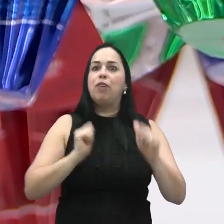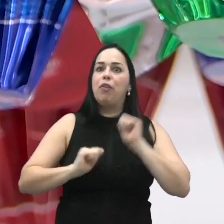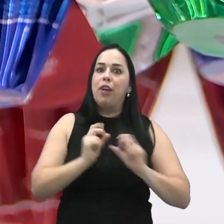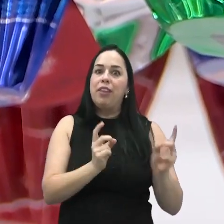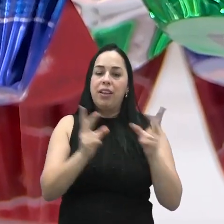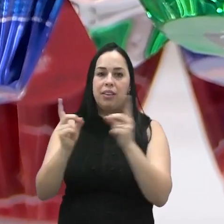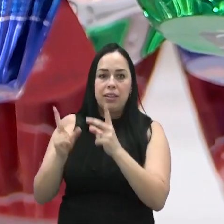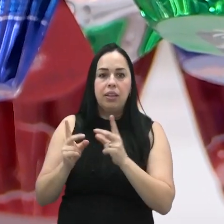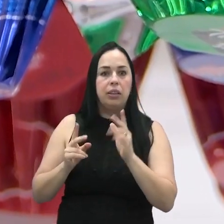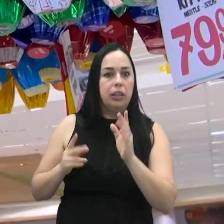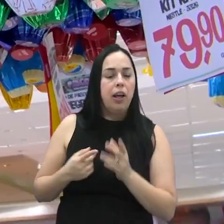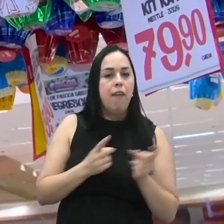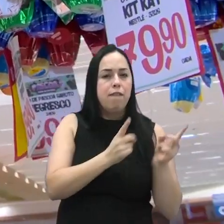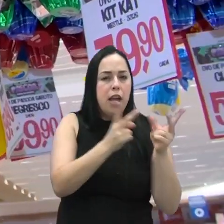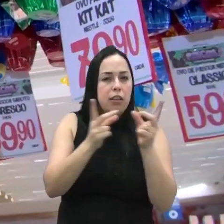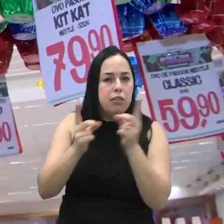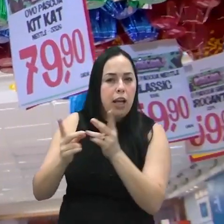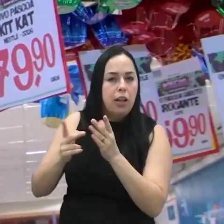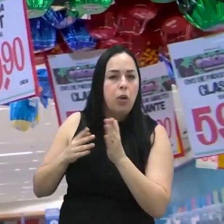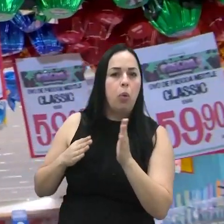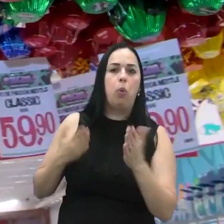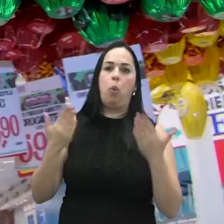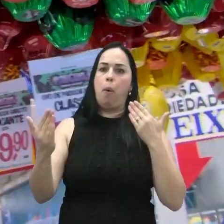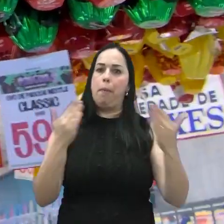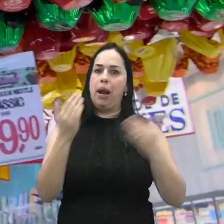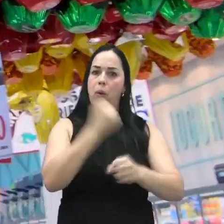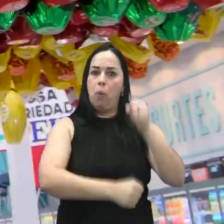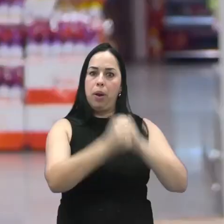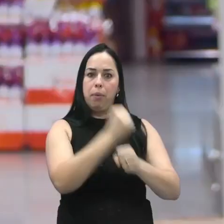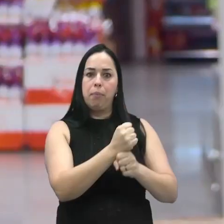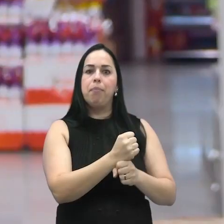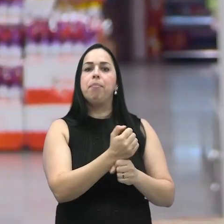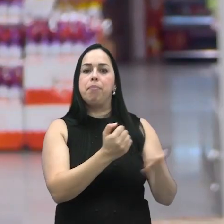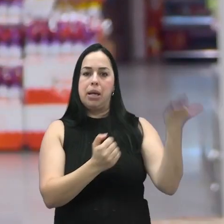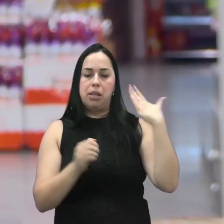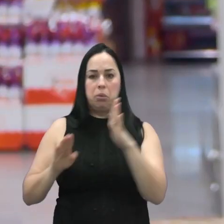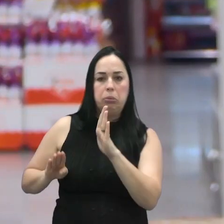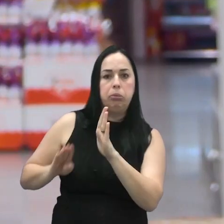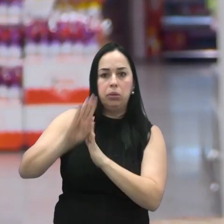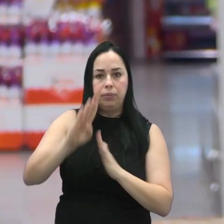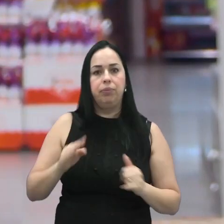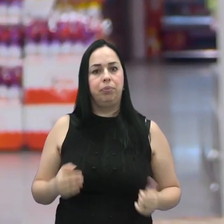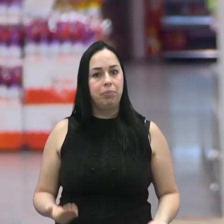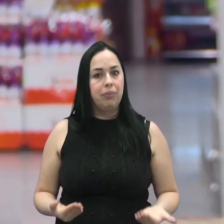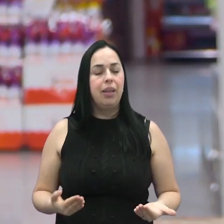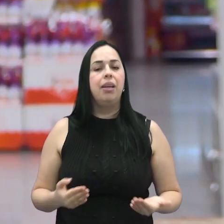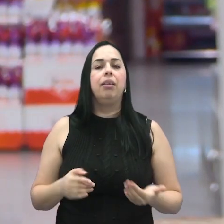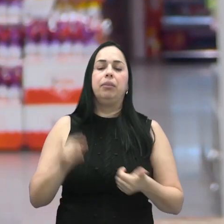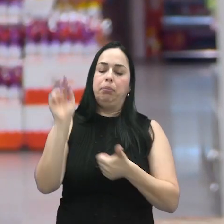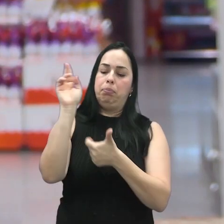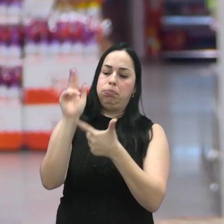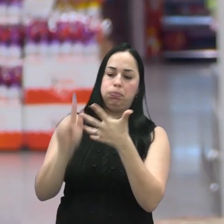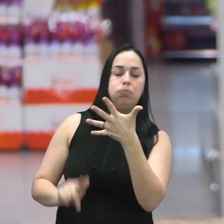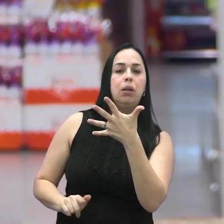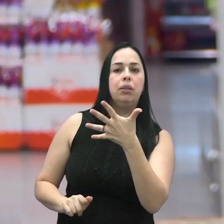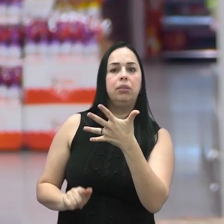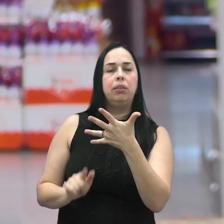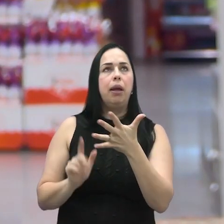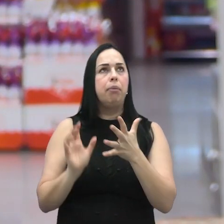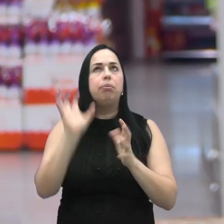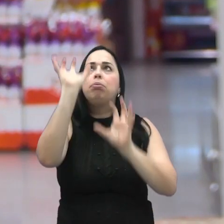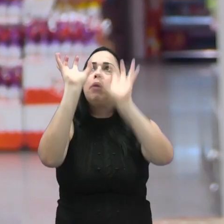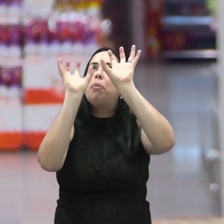aqui, a previsão é que o faturamento aumente em relação ao ano passado. É uma das principais datas por se tratar de